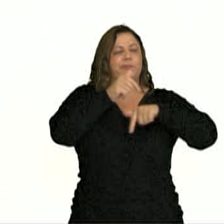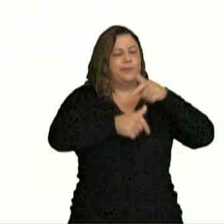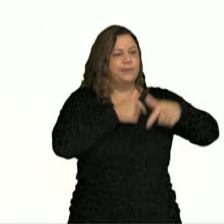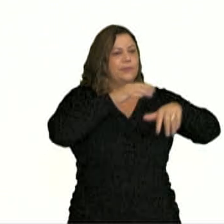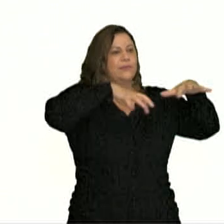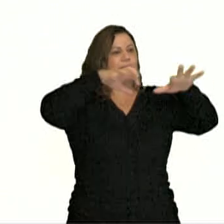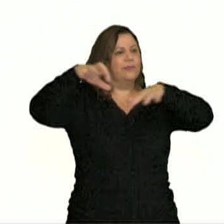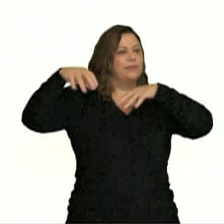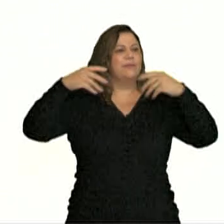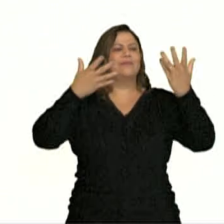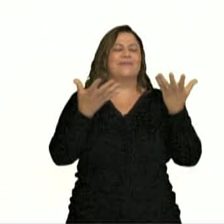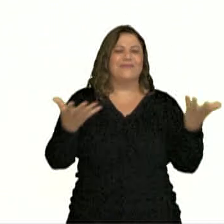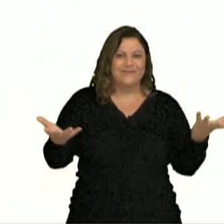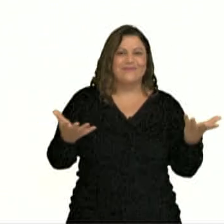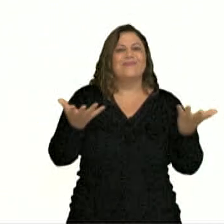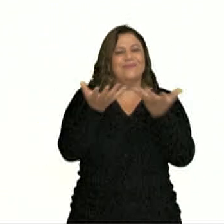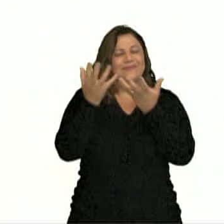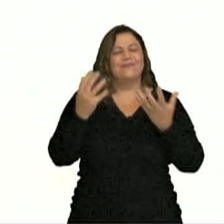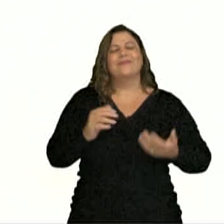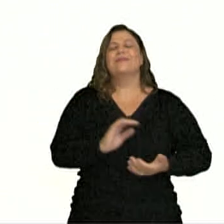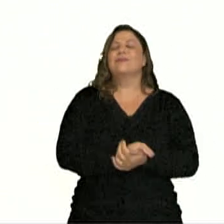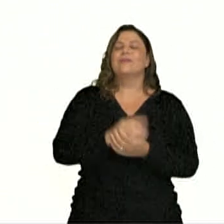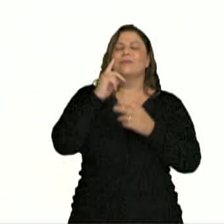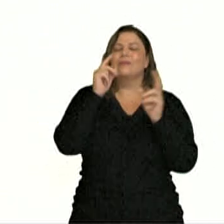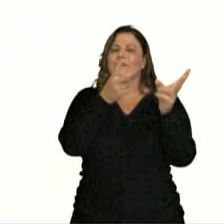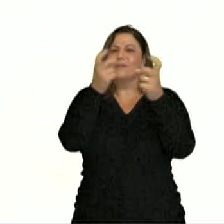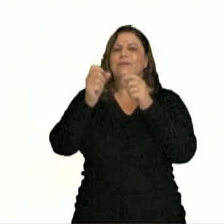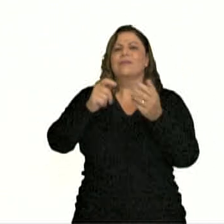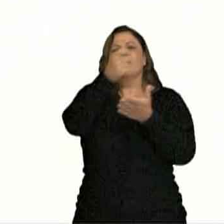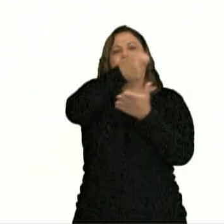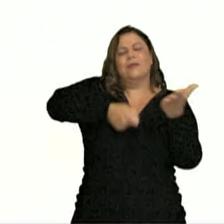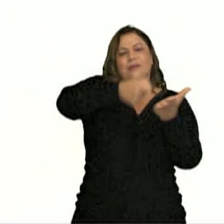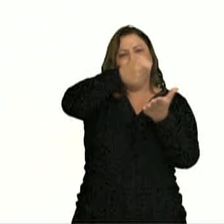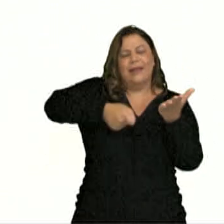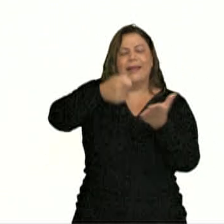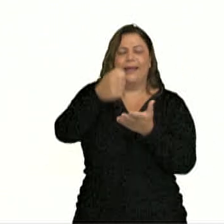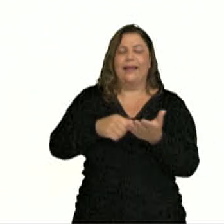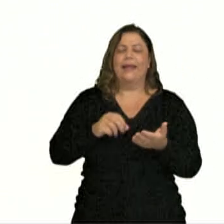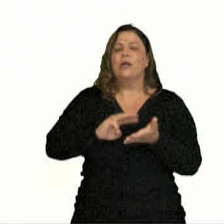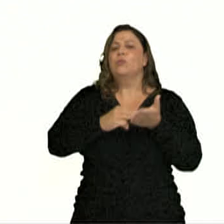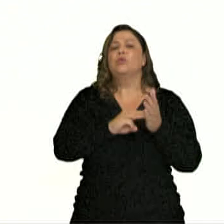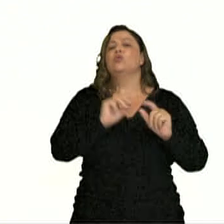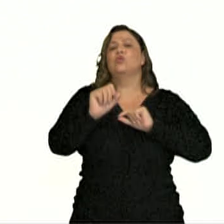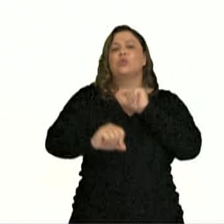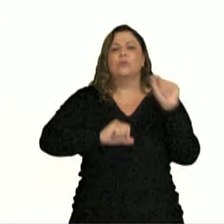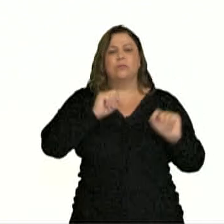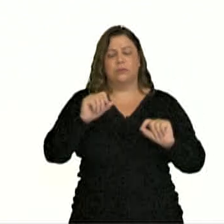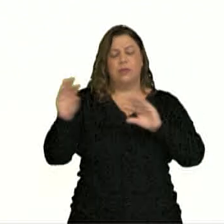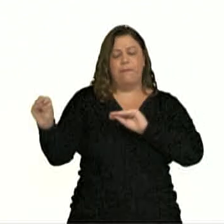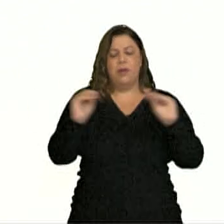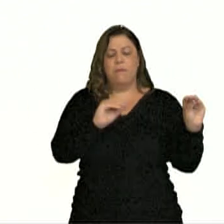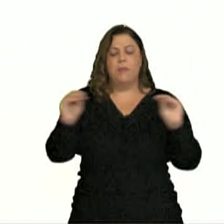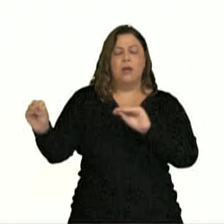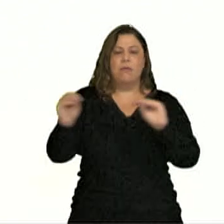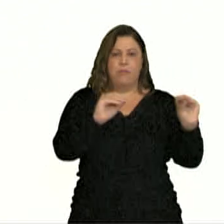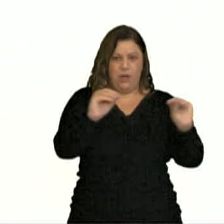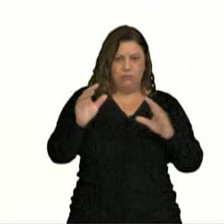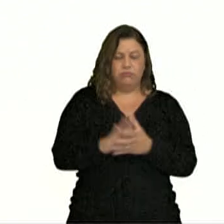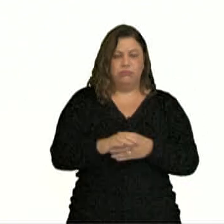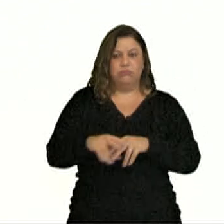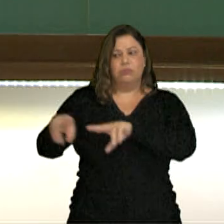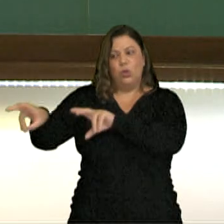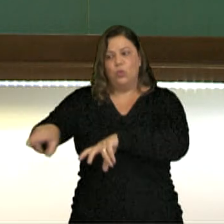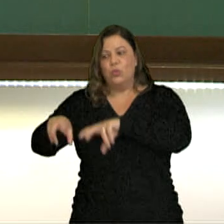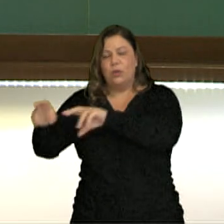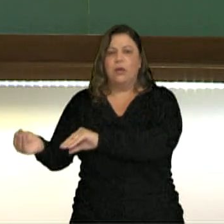chuva. Observe a imagem e escreva alguns motivos que levam as pessoas a migrarem do campo para a